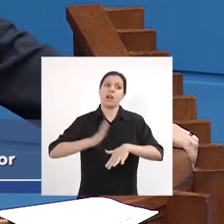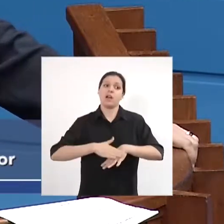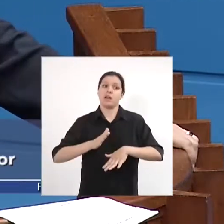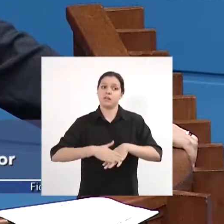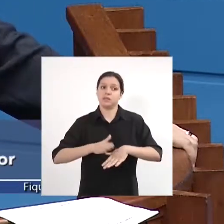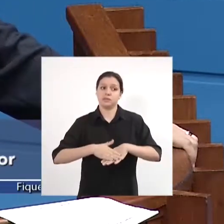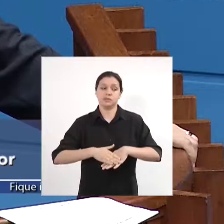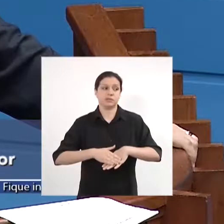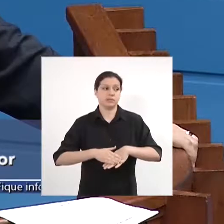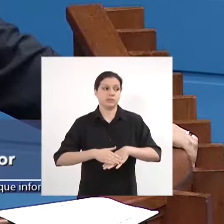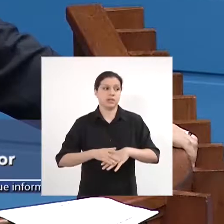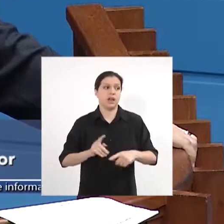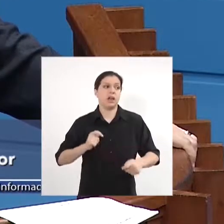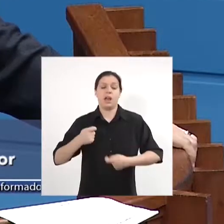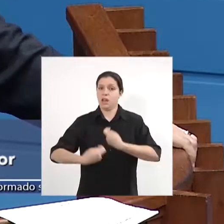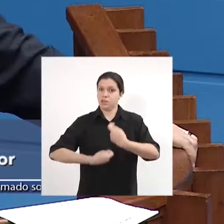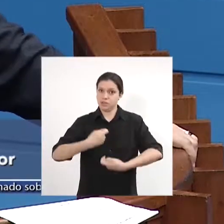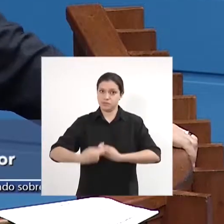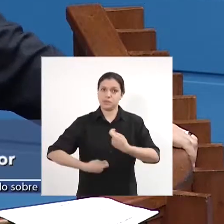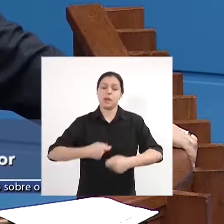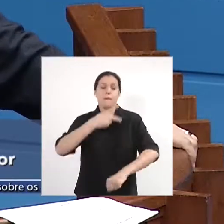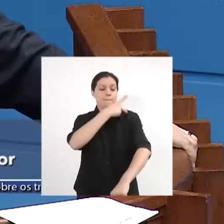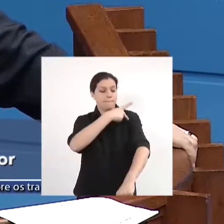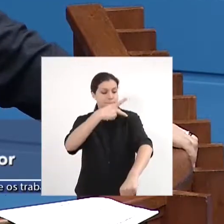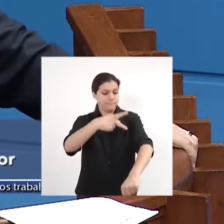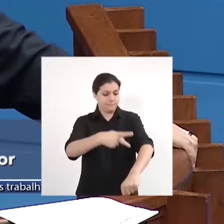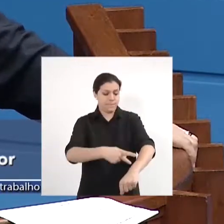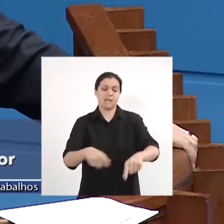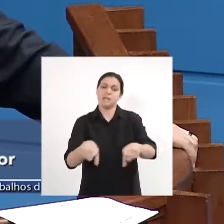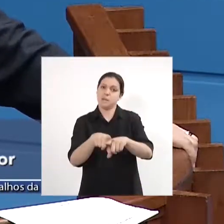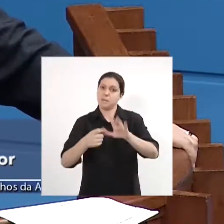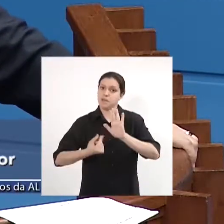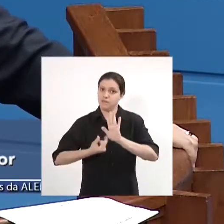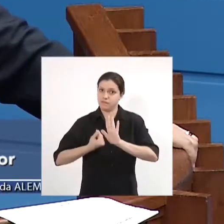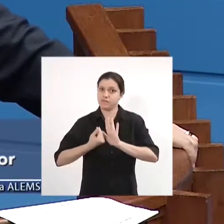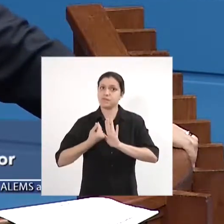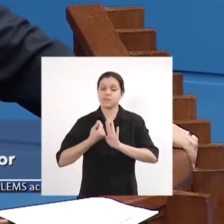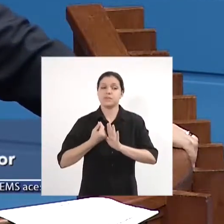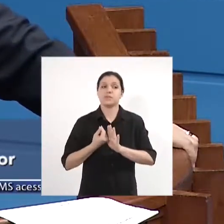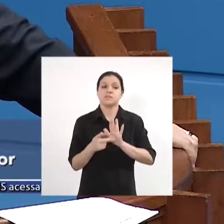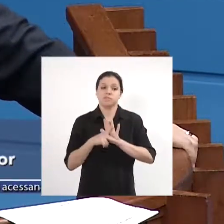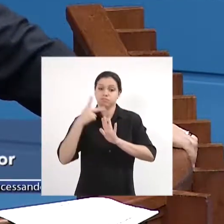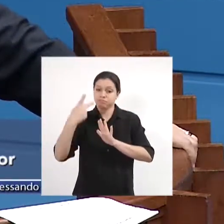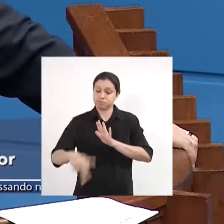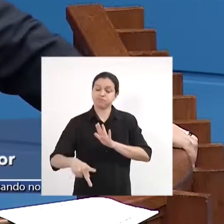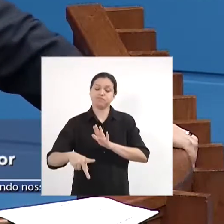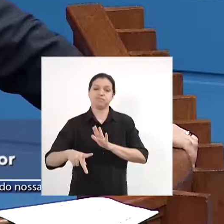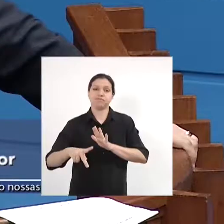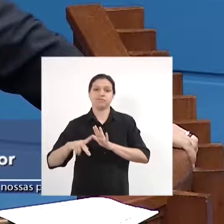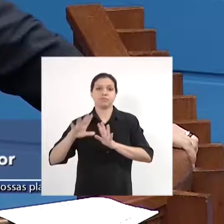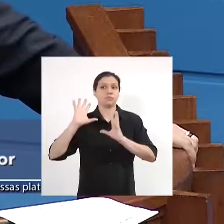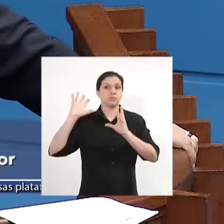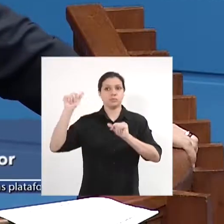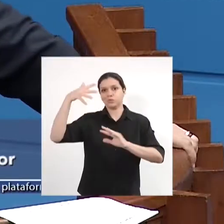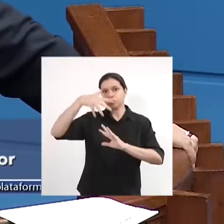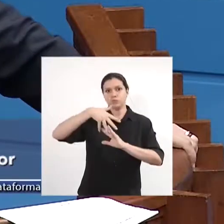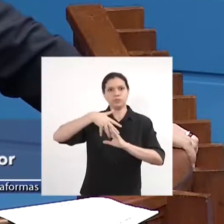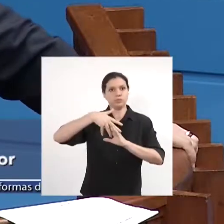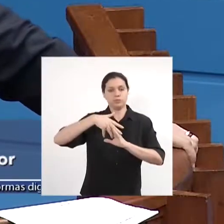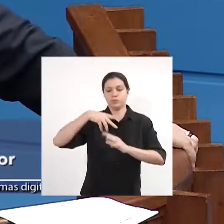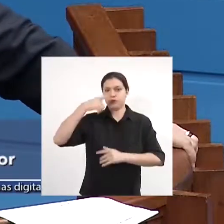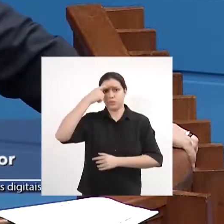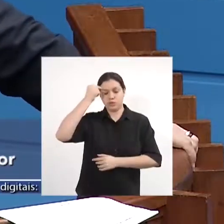autonomia administrativa, pedagógica e financeira das universidades federais. E com